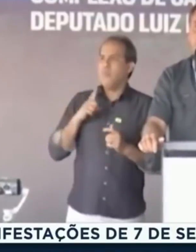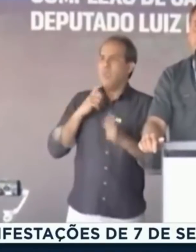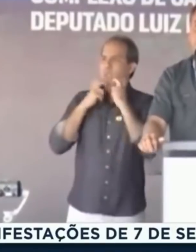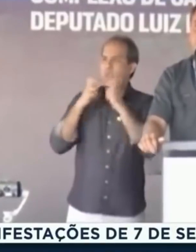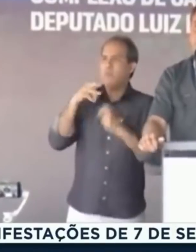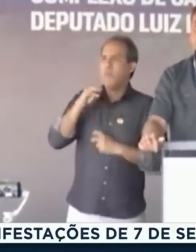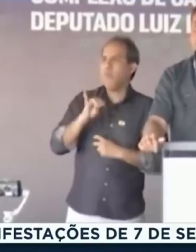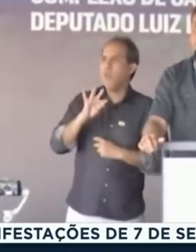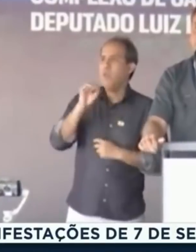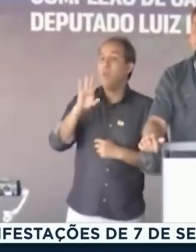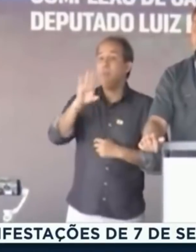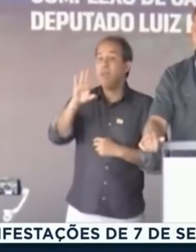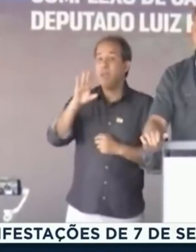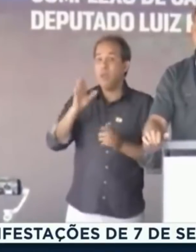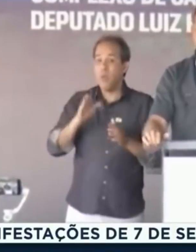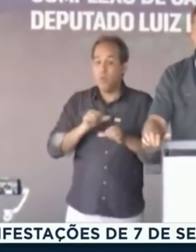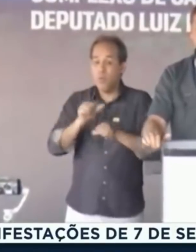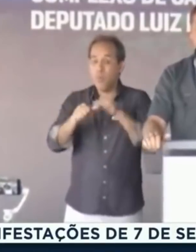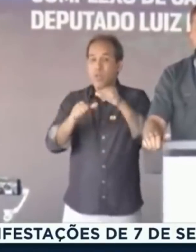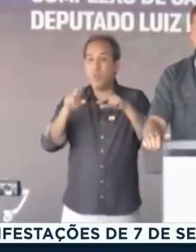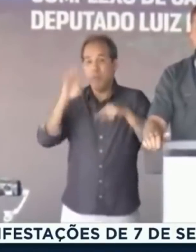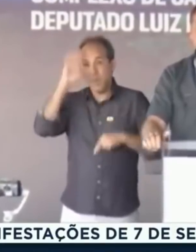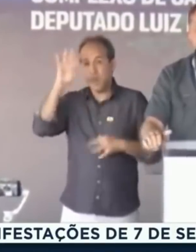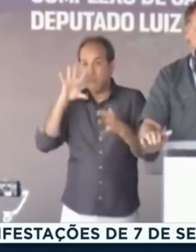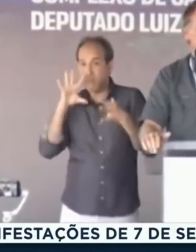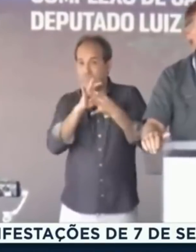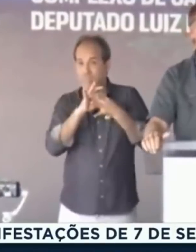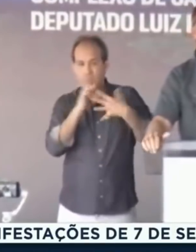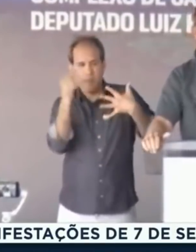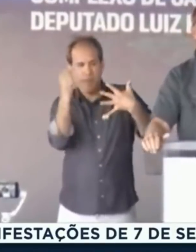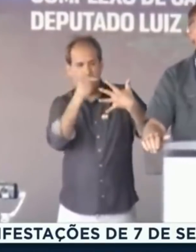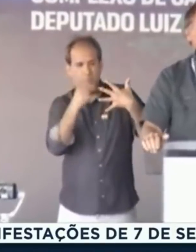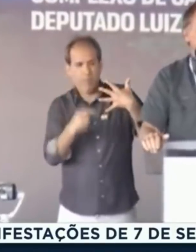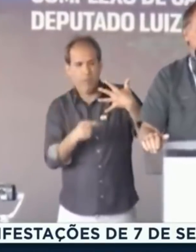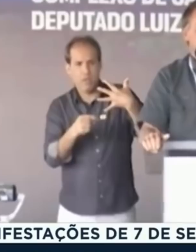dentro das quatro linhas da nossa Constituição,